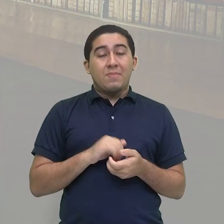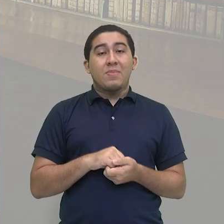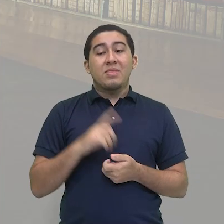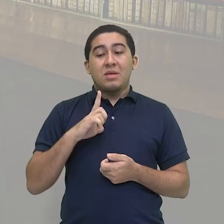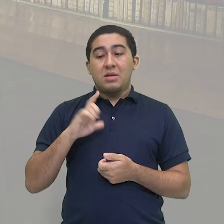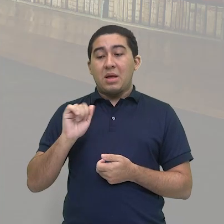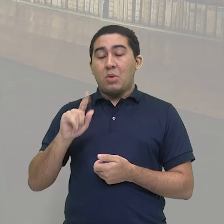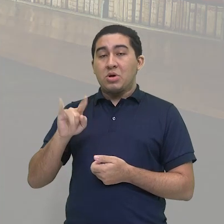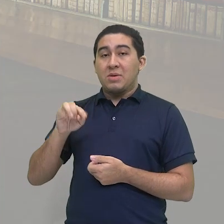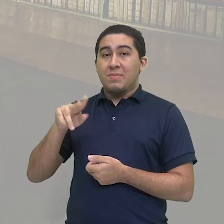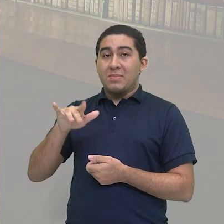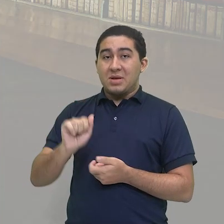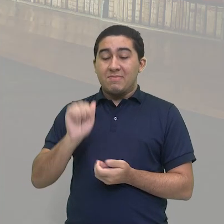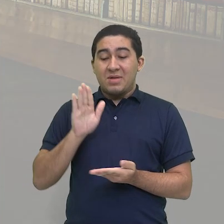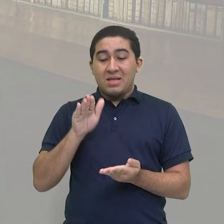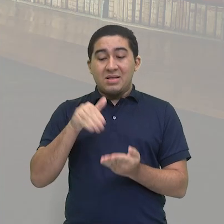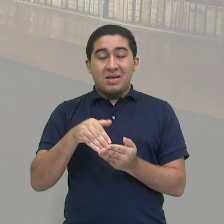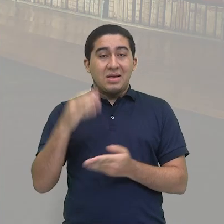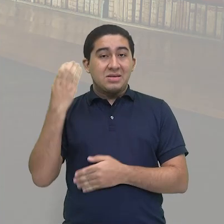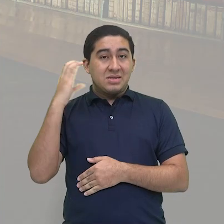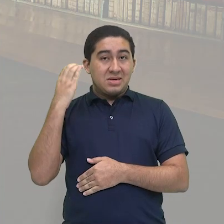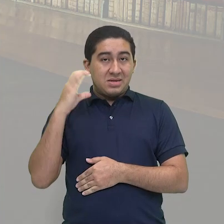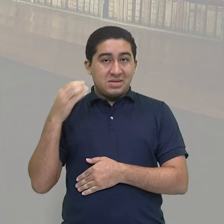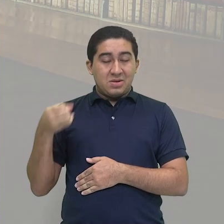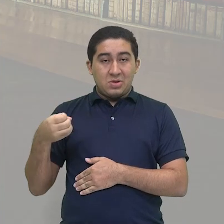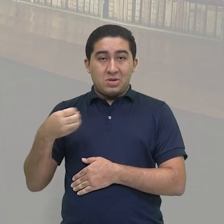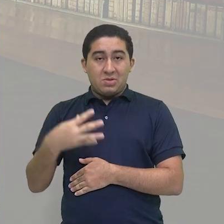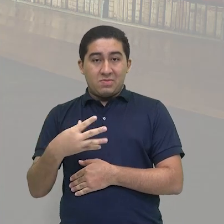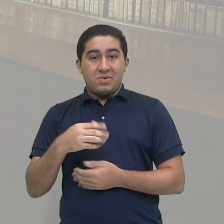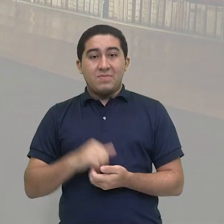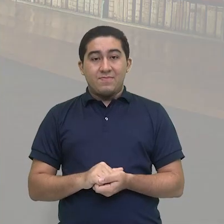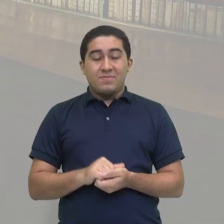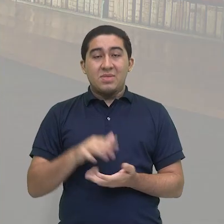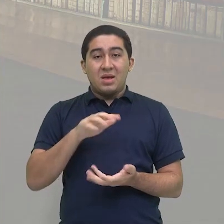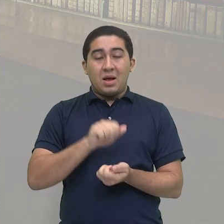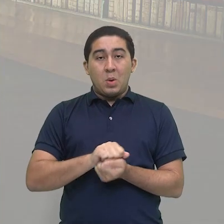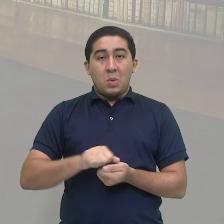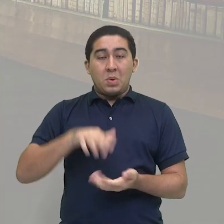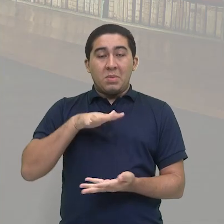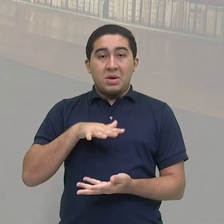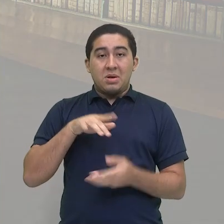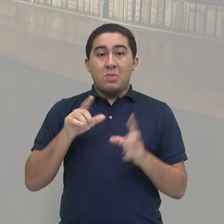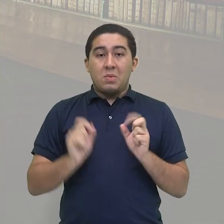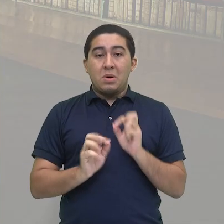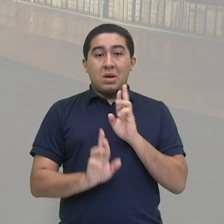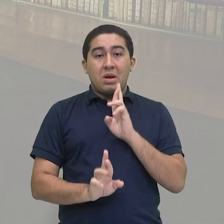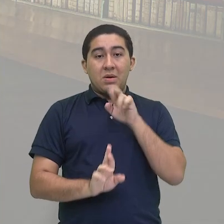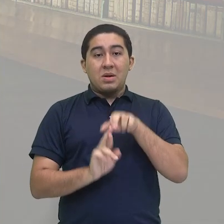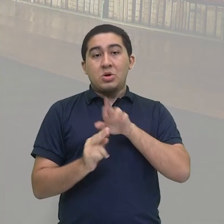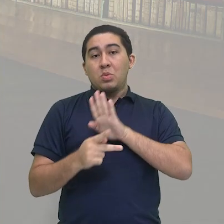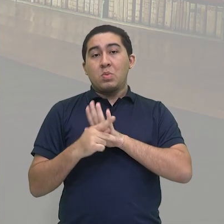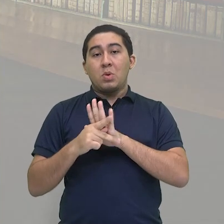alquimia até a ciência moderna. Da alquimia reflete